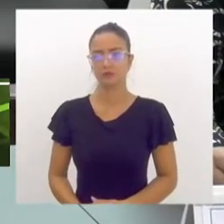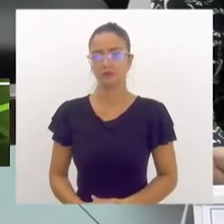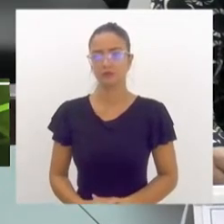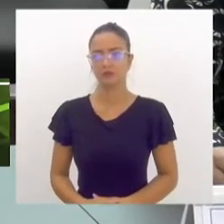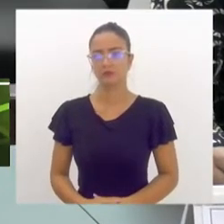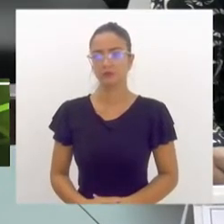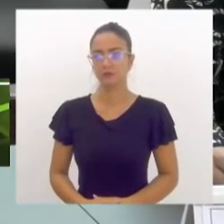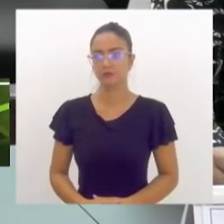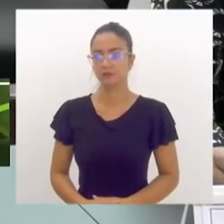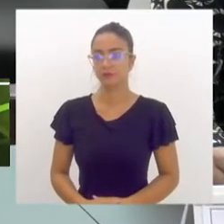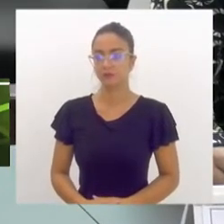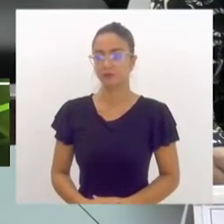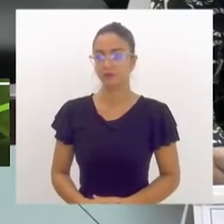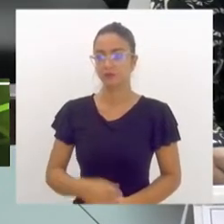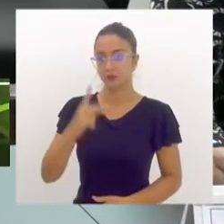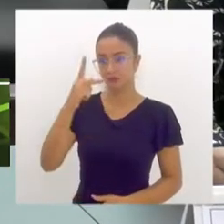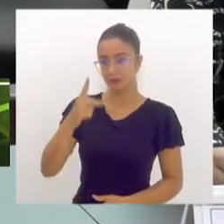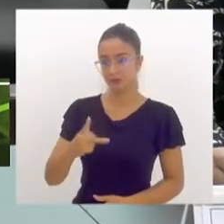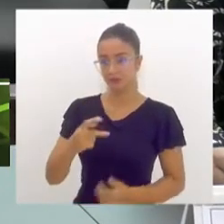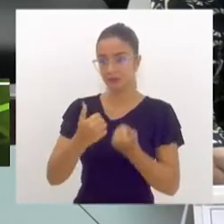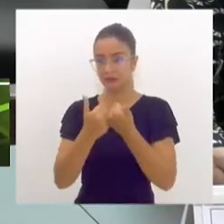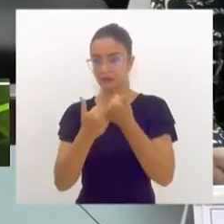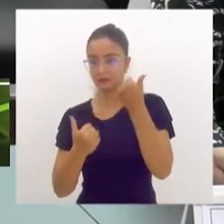O vice-presidente continua sendo